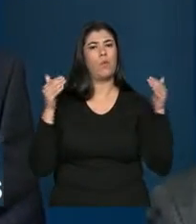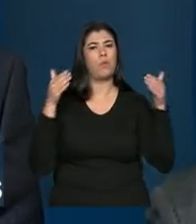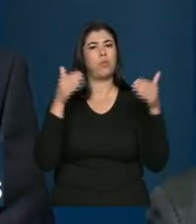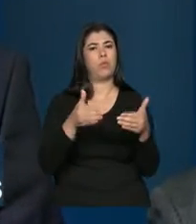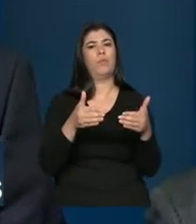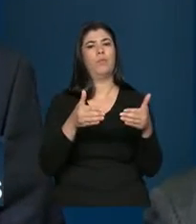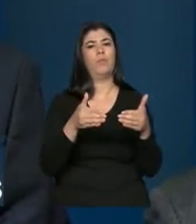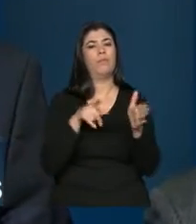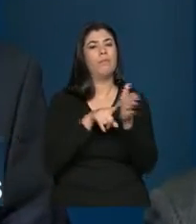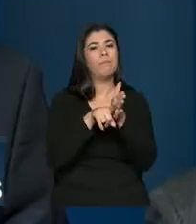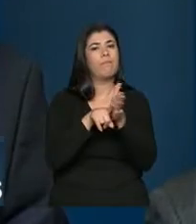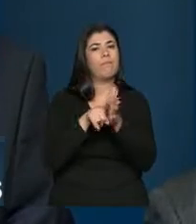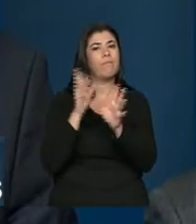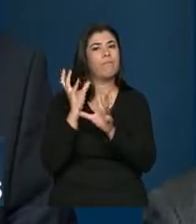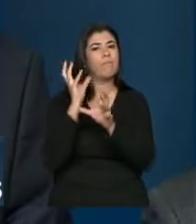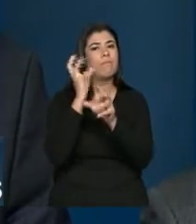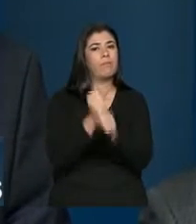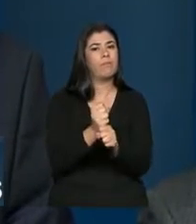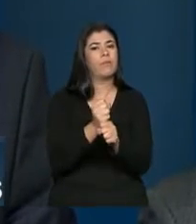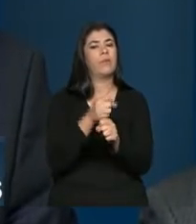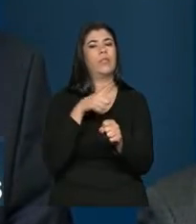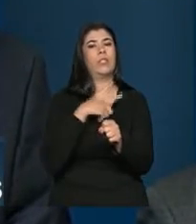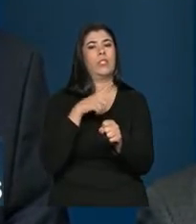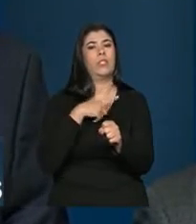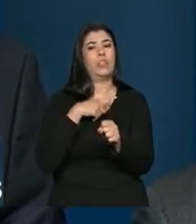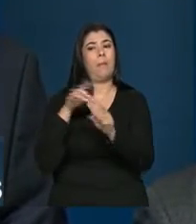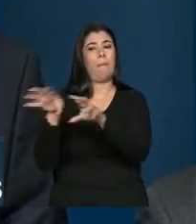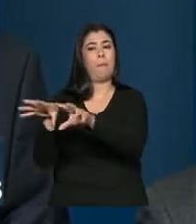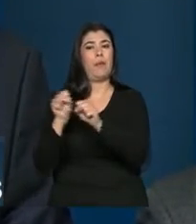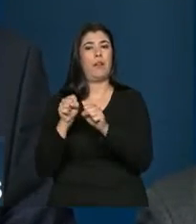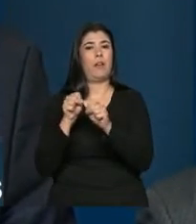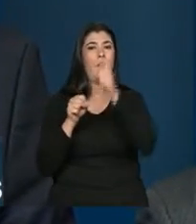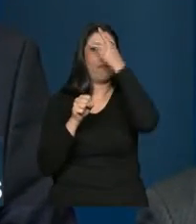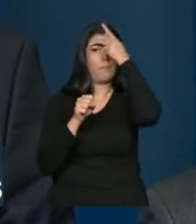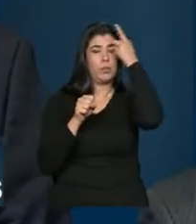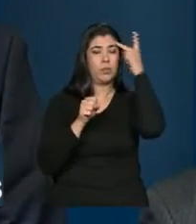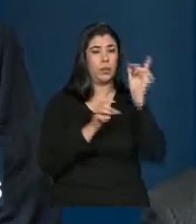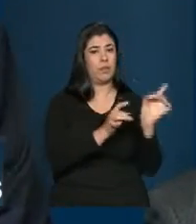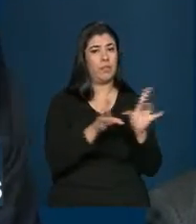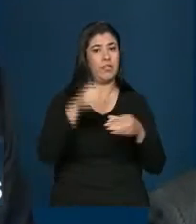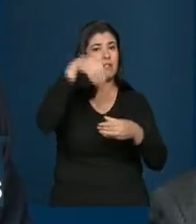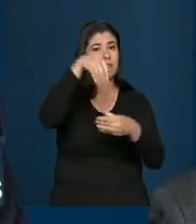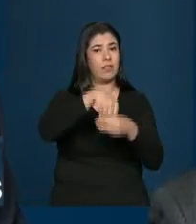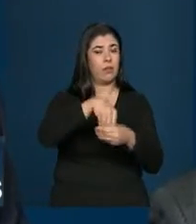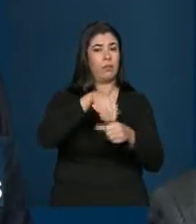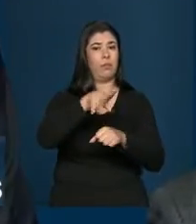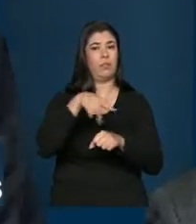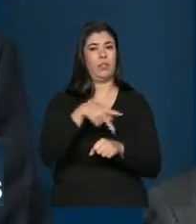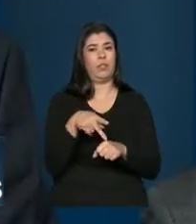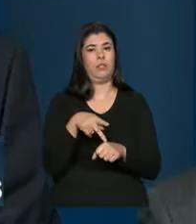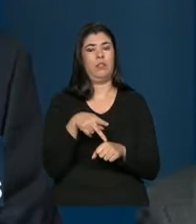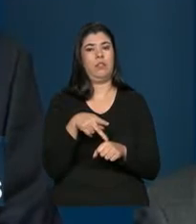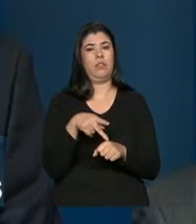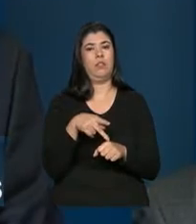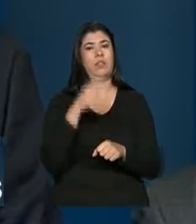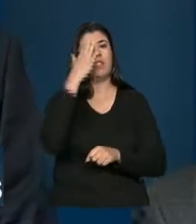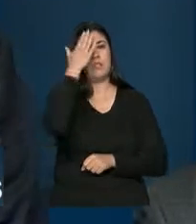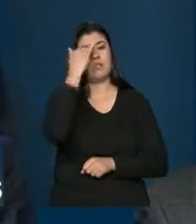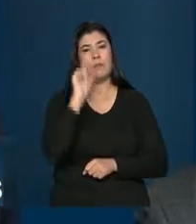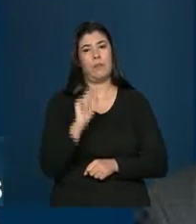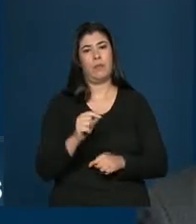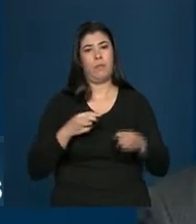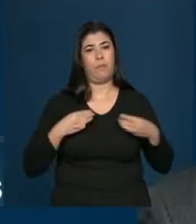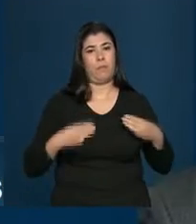concentração de apurações de tráficos internos. Mas, por exemplo, há dados